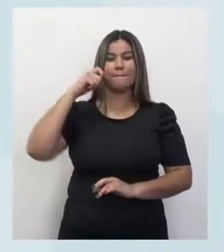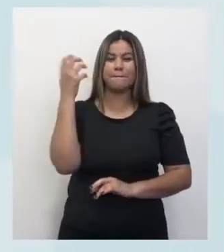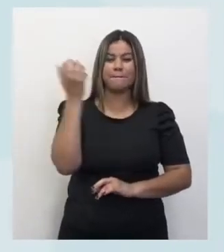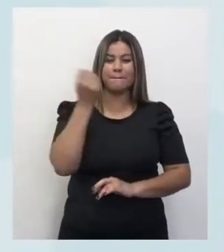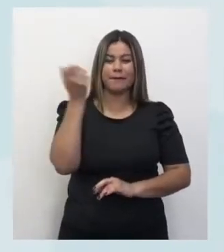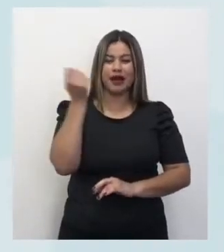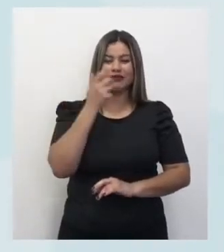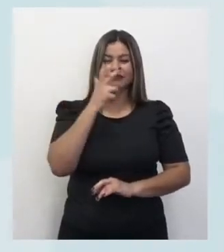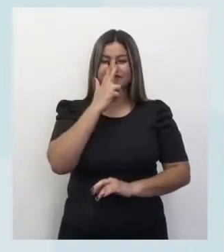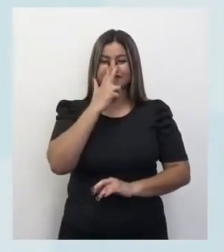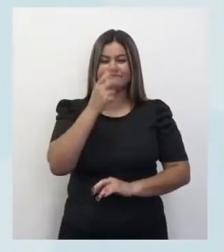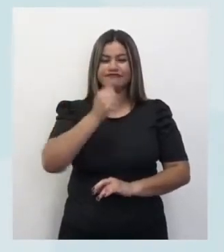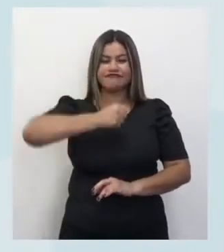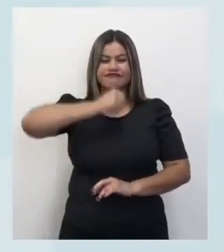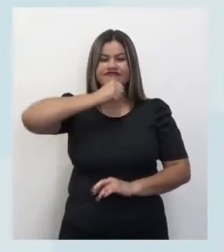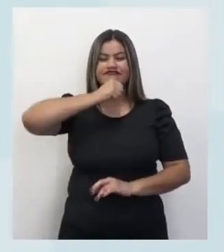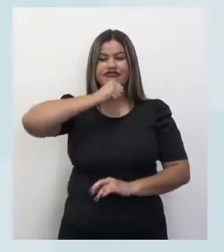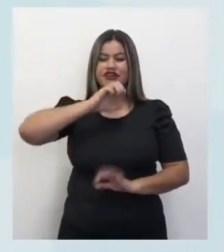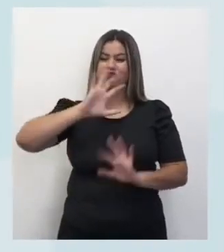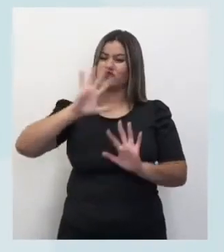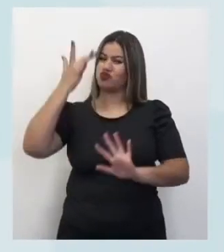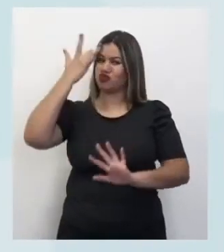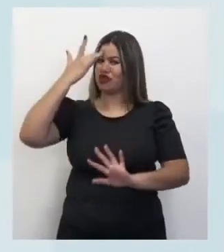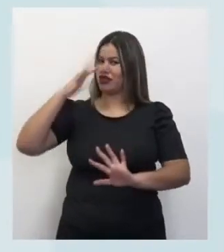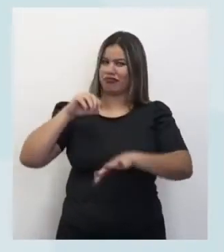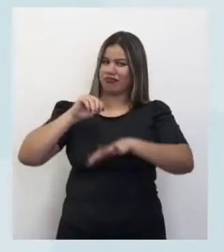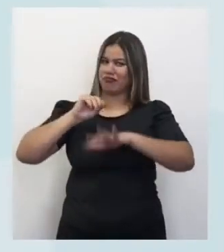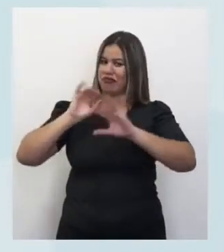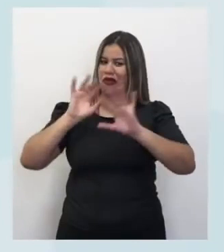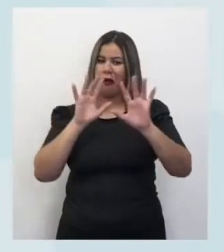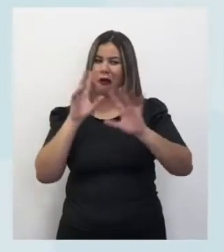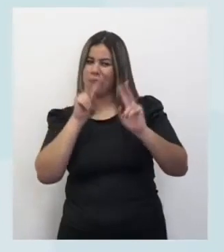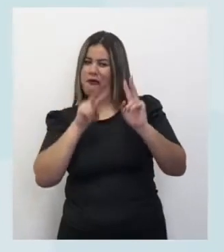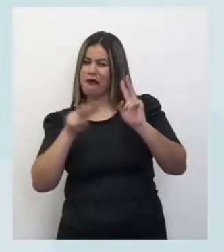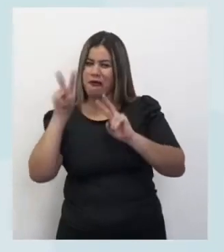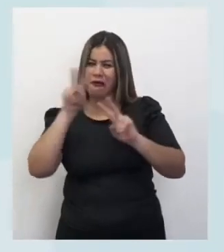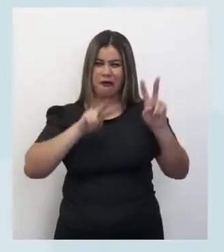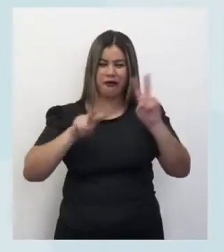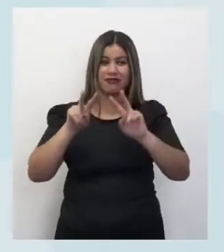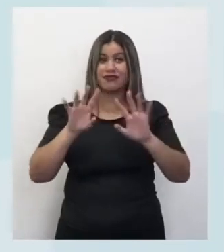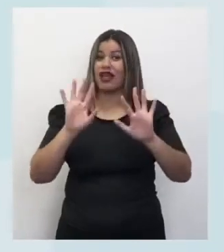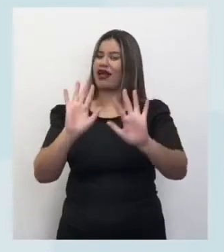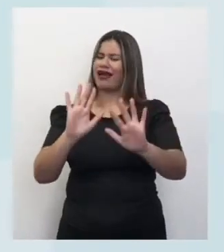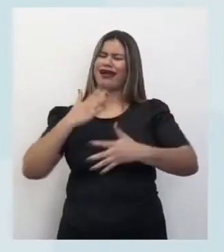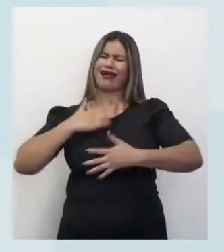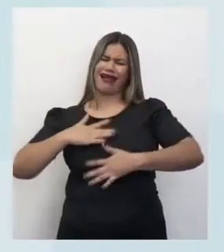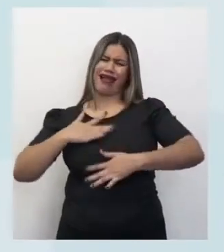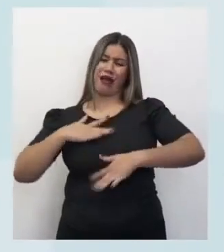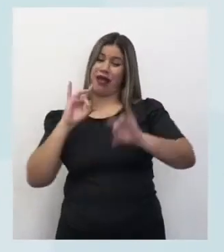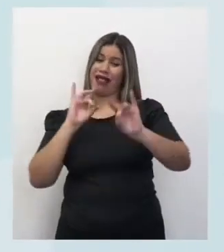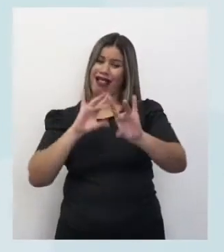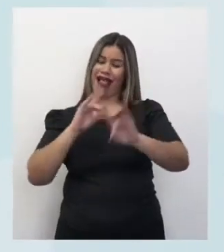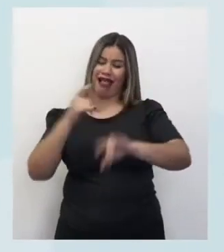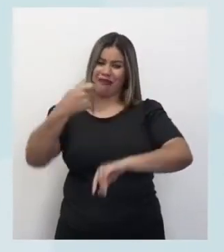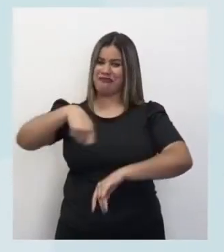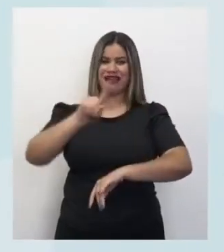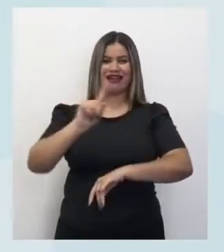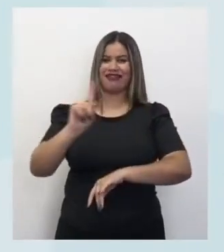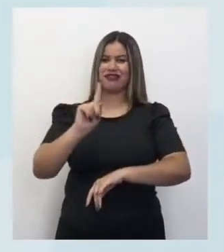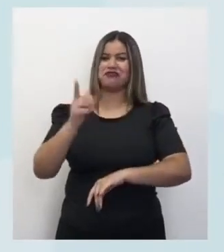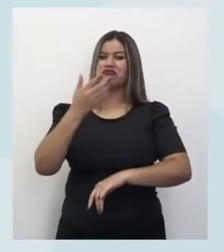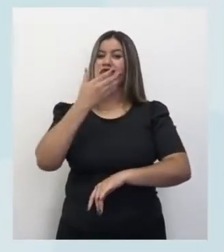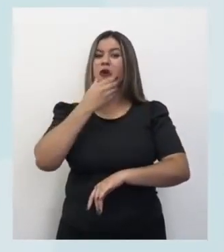eu vou falar sem saber o que eu estou falando, hein? Não, tá? A gente não precisa falar o termo técnico aqui certinho. Um envelhecido